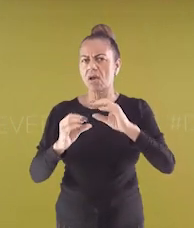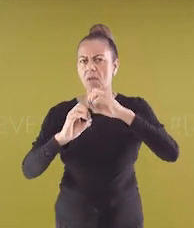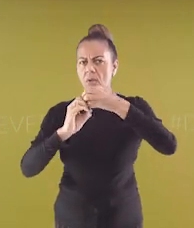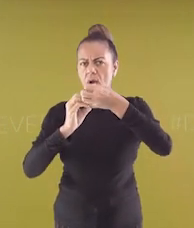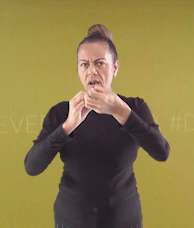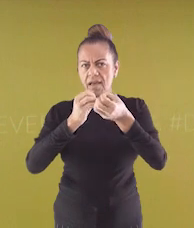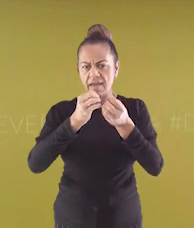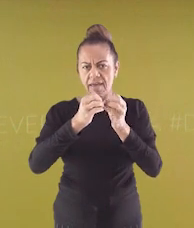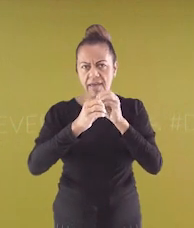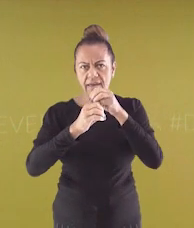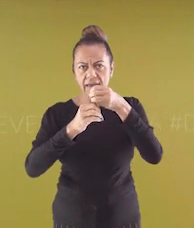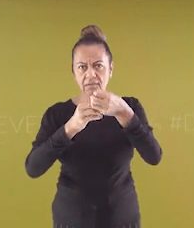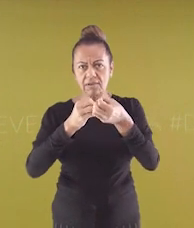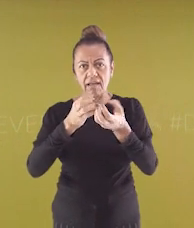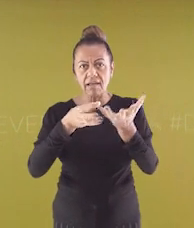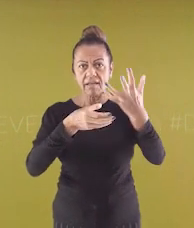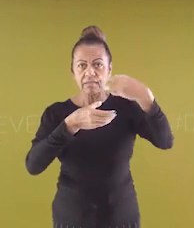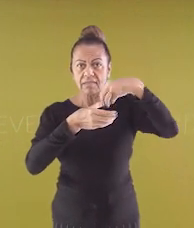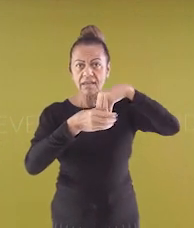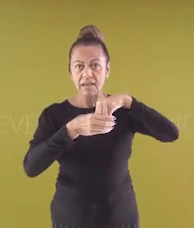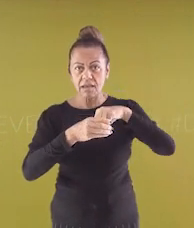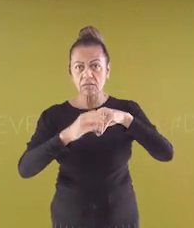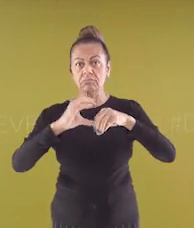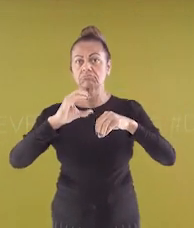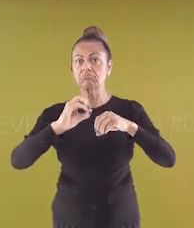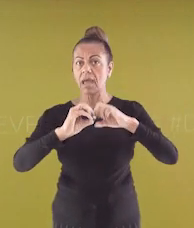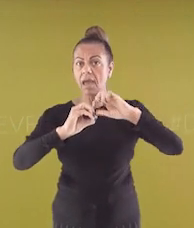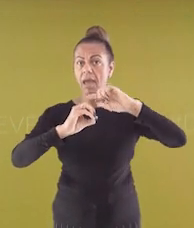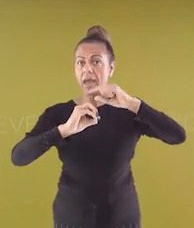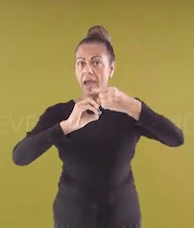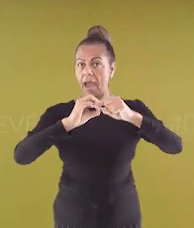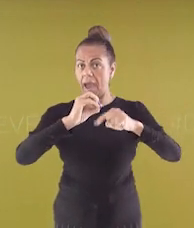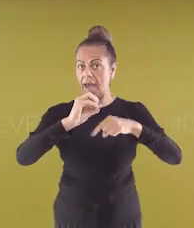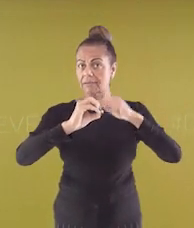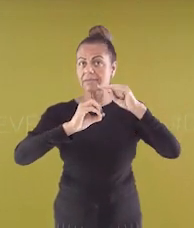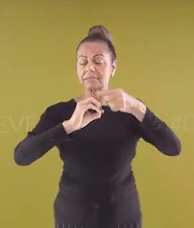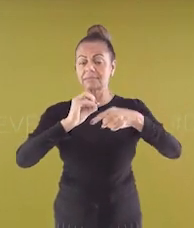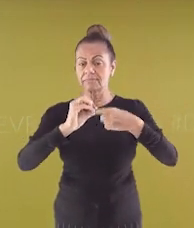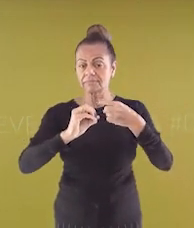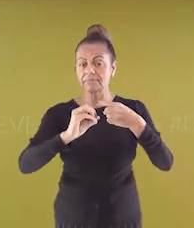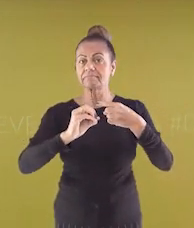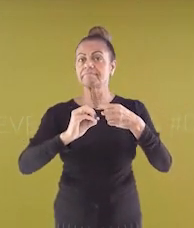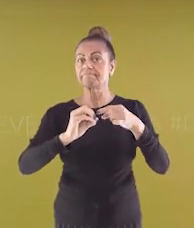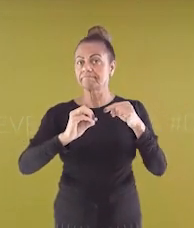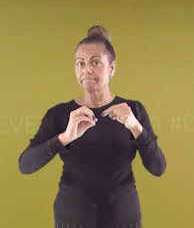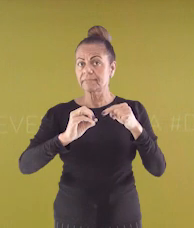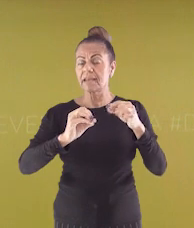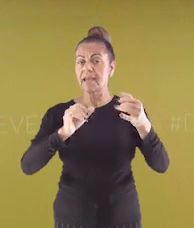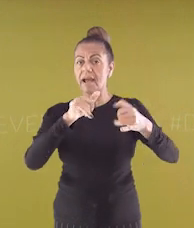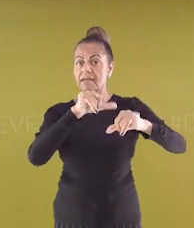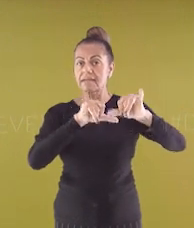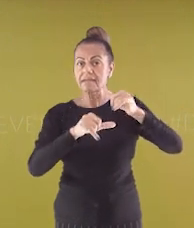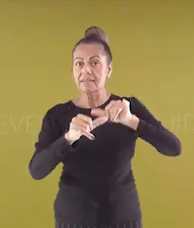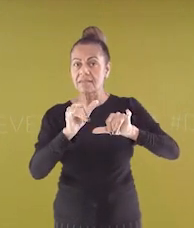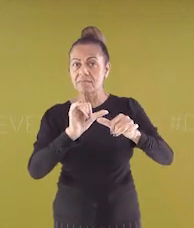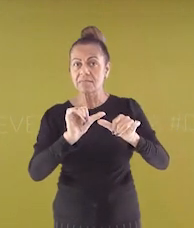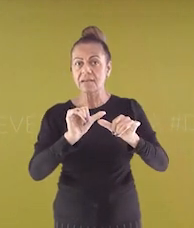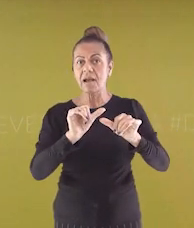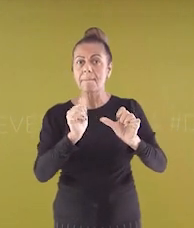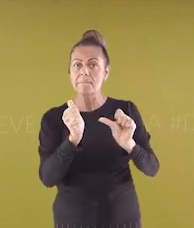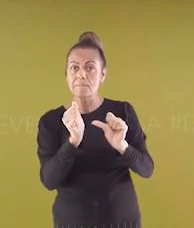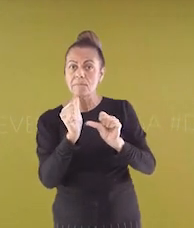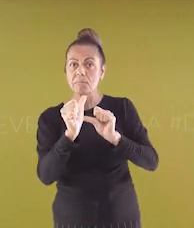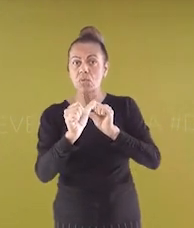compostas por átomos? Podemos afirmar que reações químicas alteram a organização